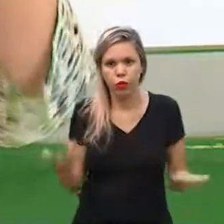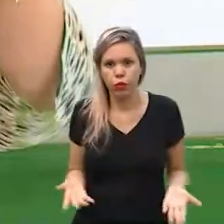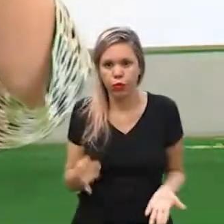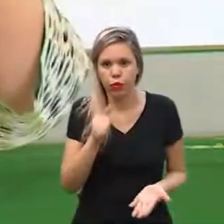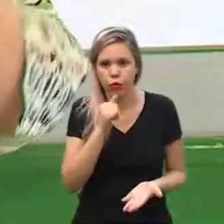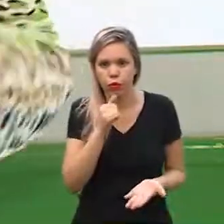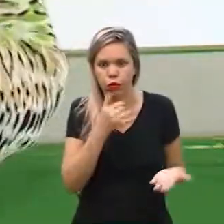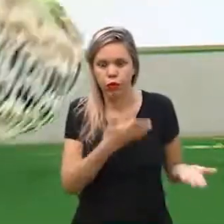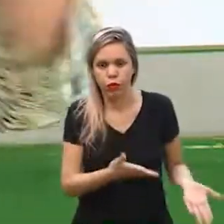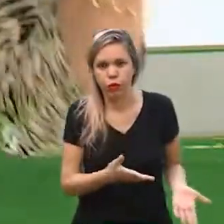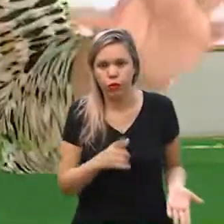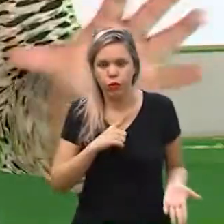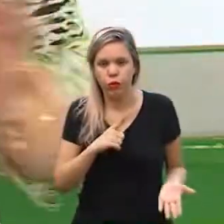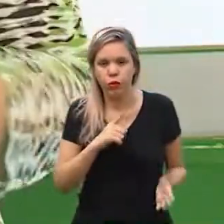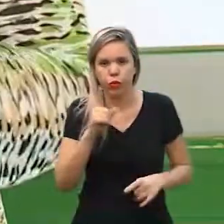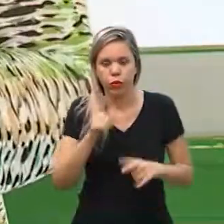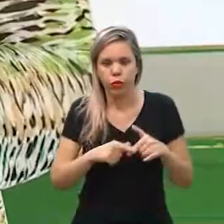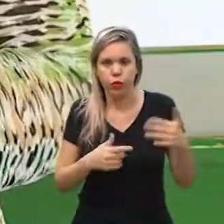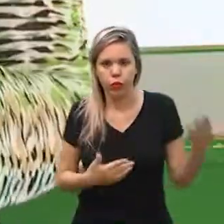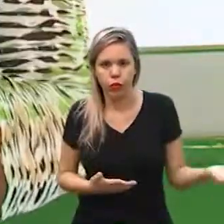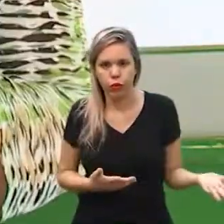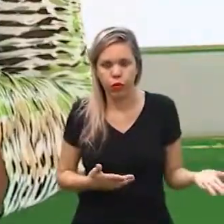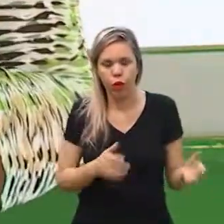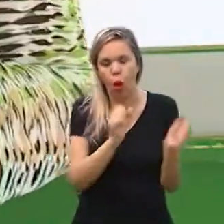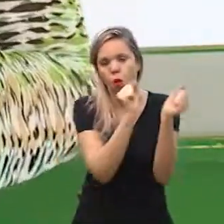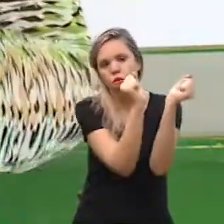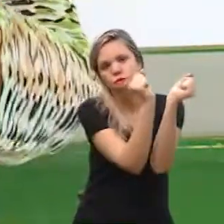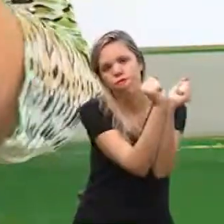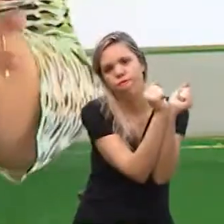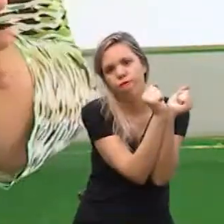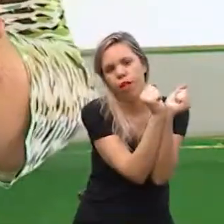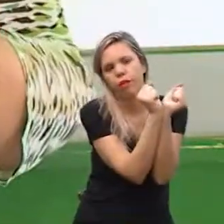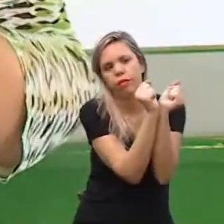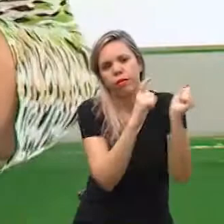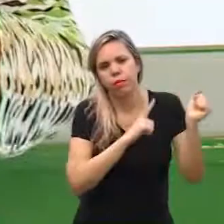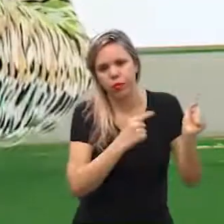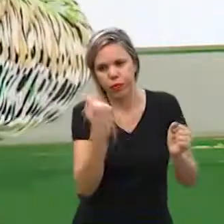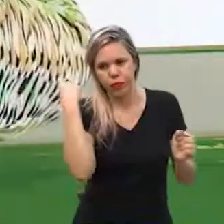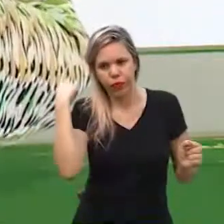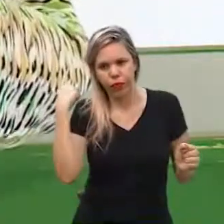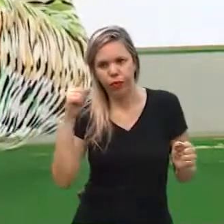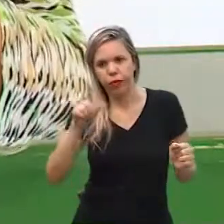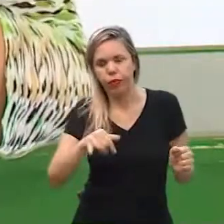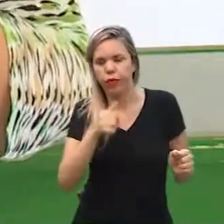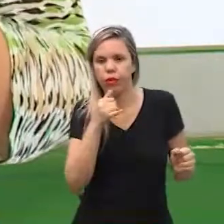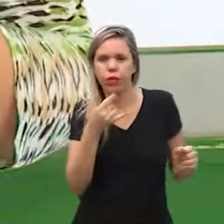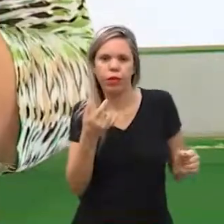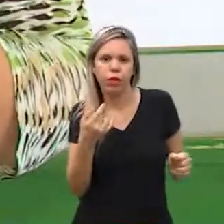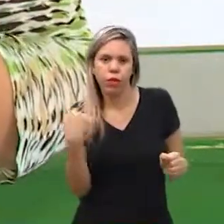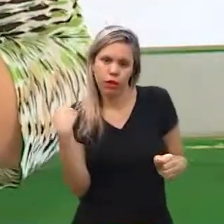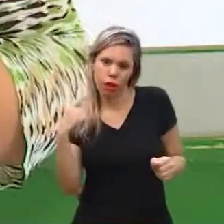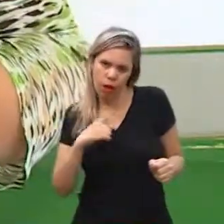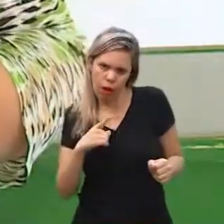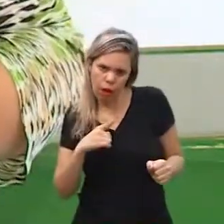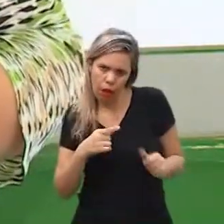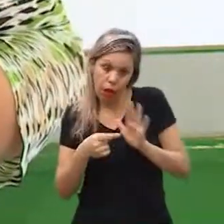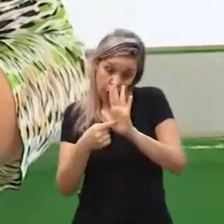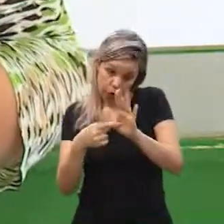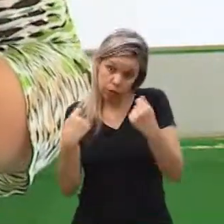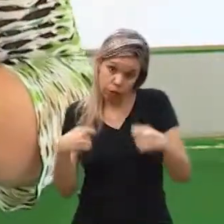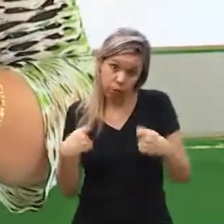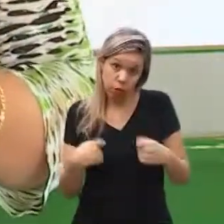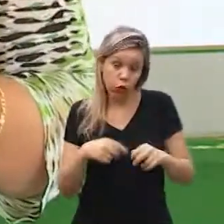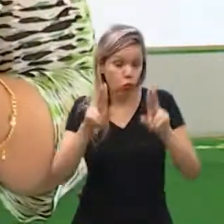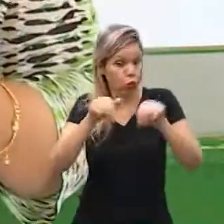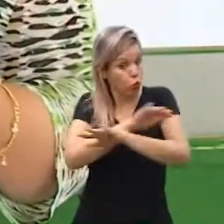Por exemplo, nós temos alguns objetos da escravidão. A escravidão é algo que a gente tem que mostrar